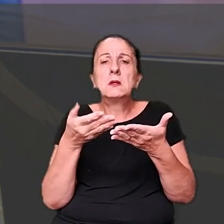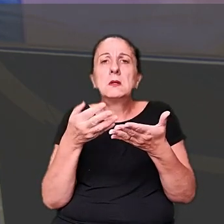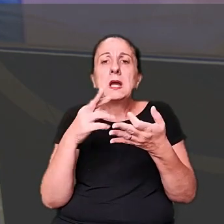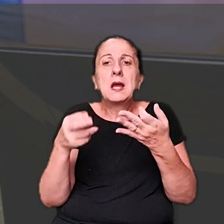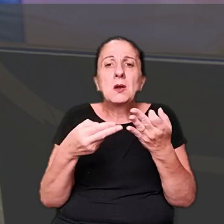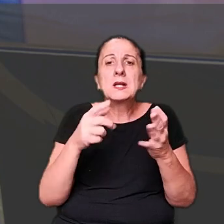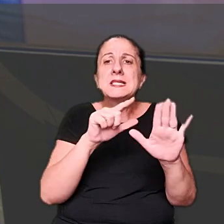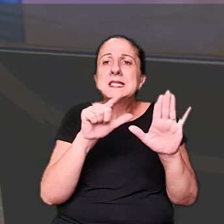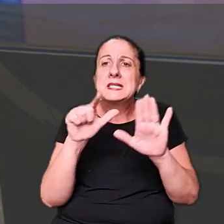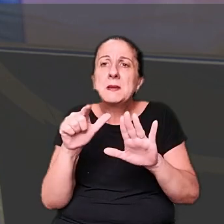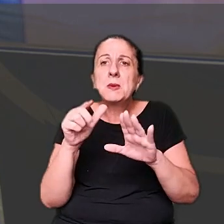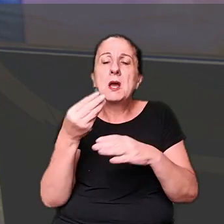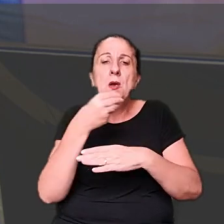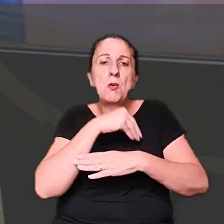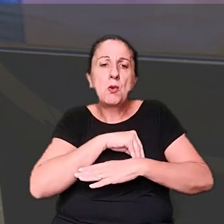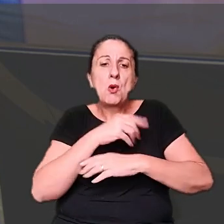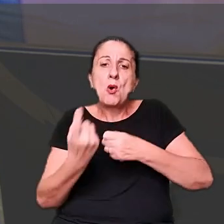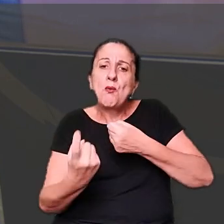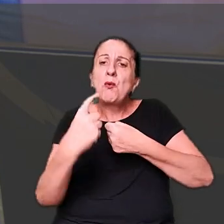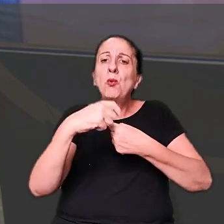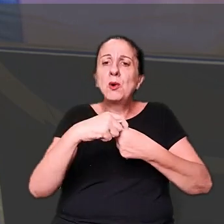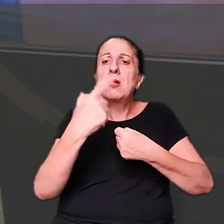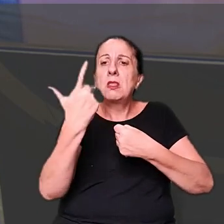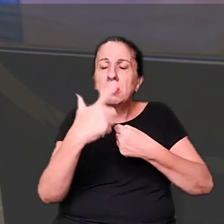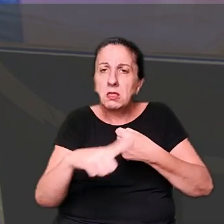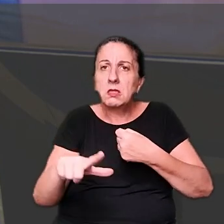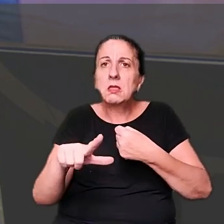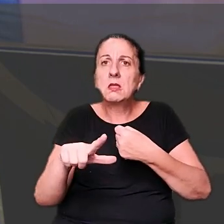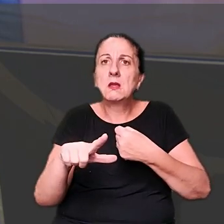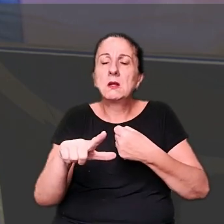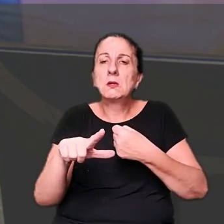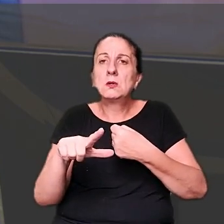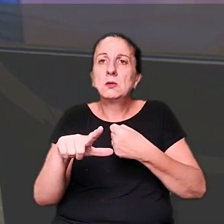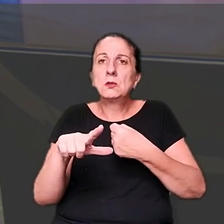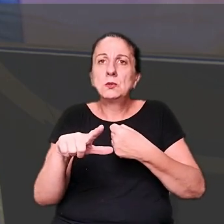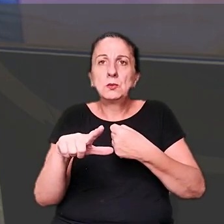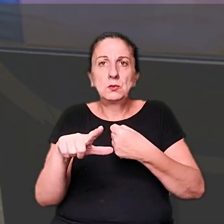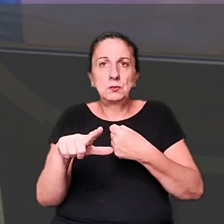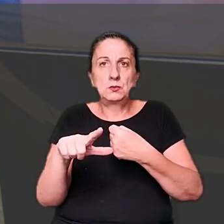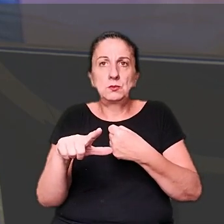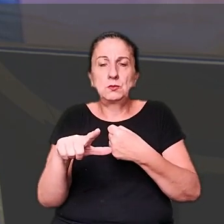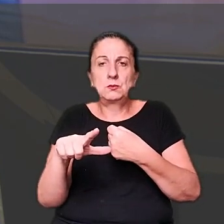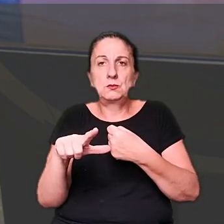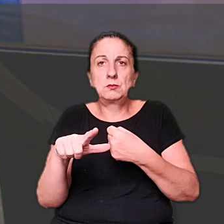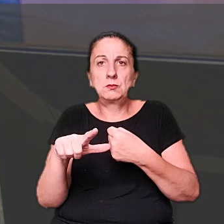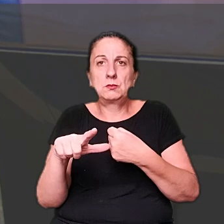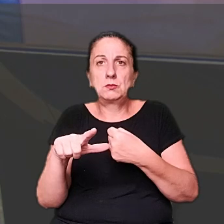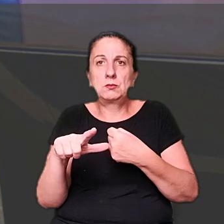repouso semanal remunerado, voltar a repercutir